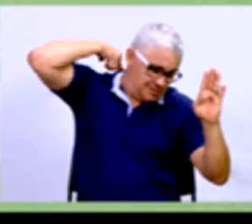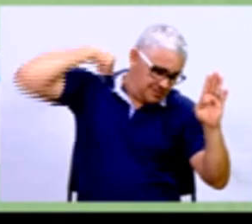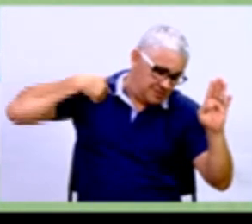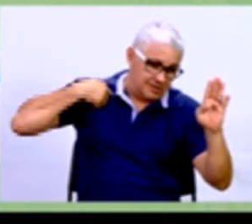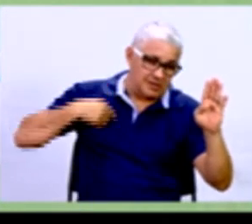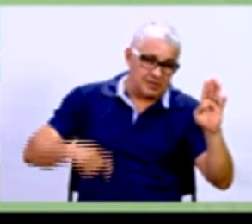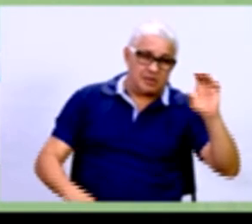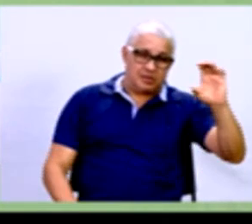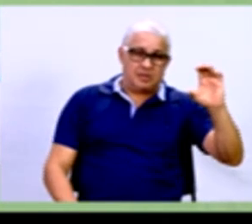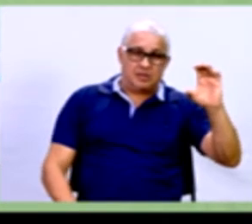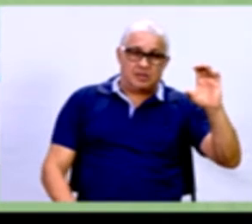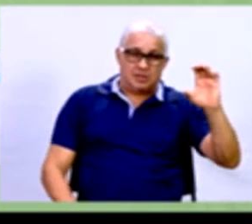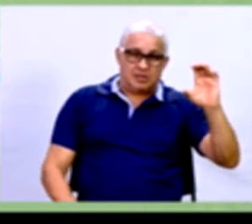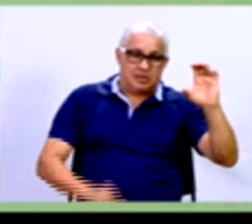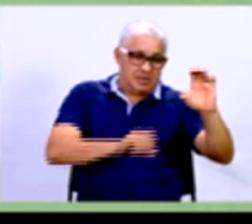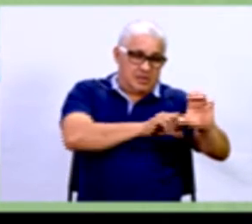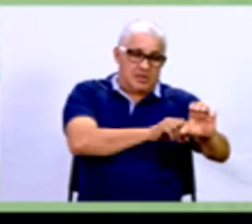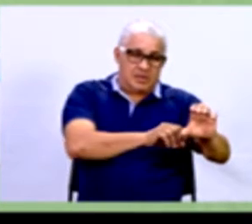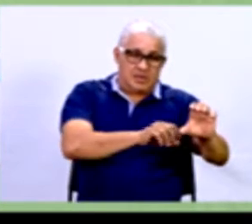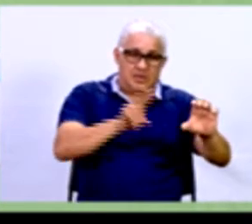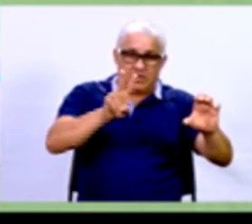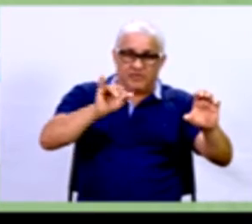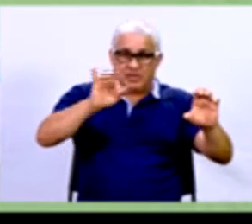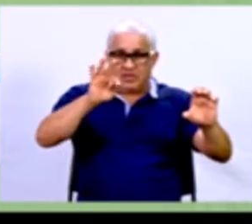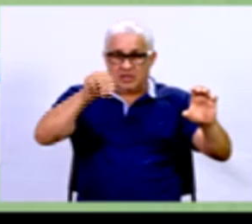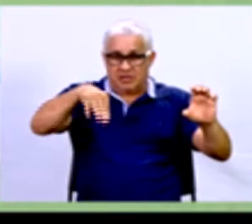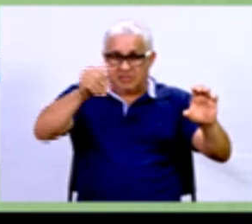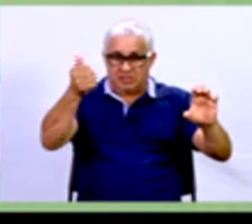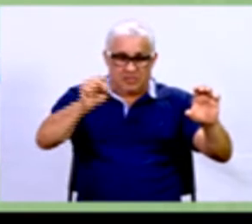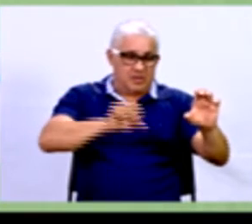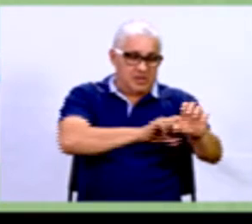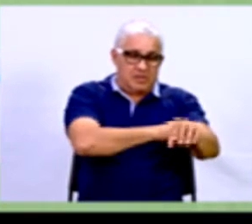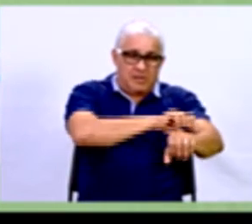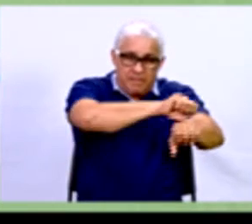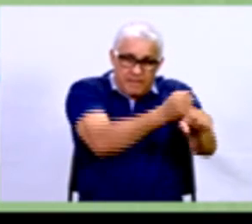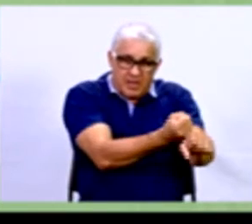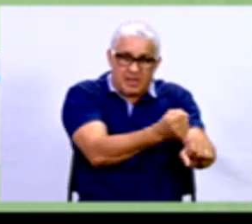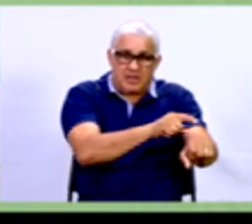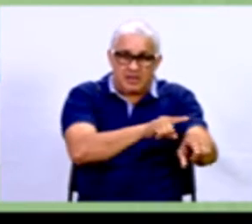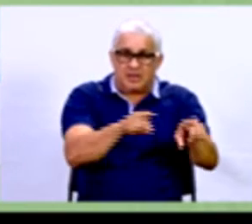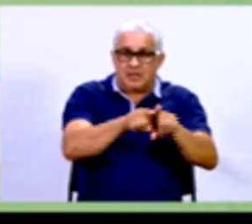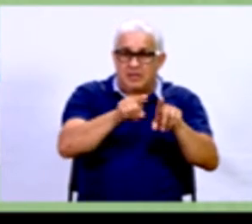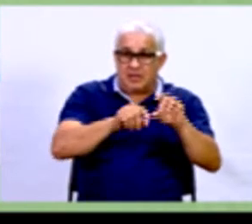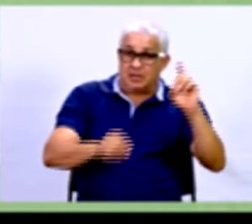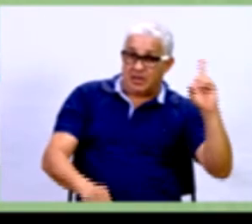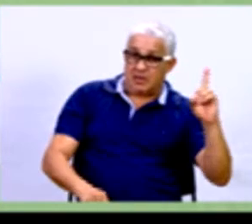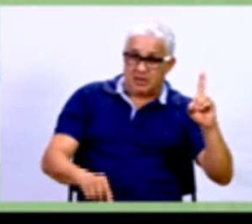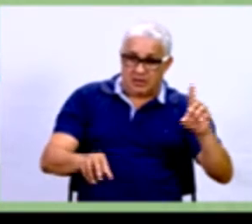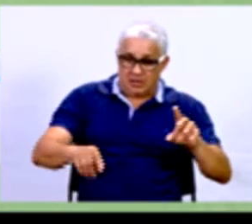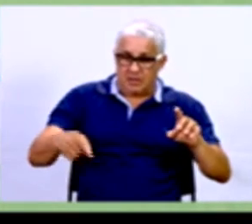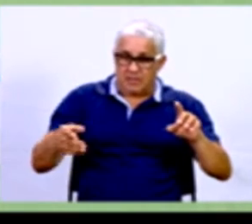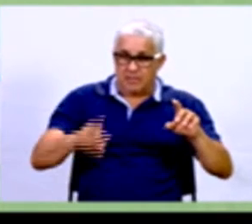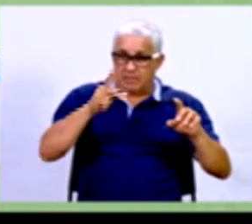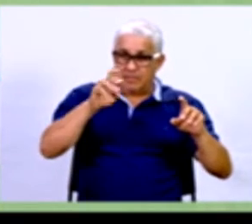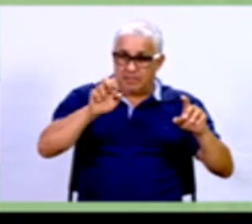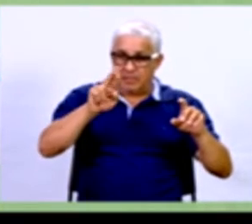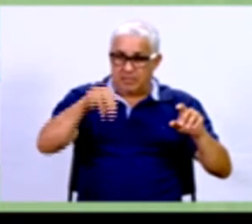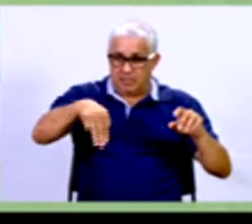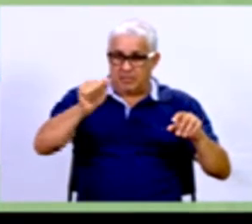vítimas que estão com fratura nos braços. Ou D: as vítimas que estão com fratura nas pernas. Professor?